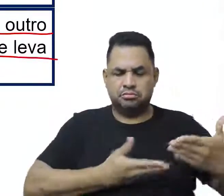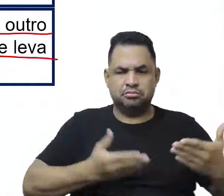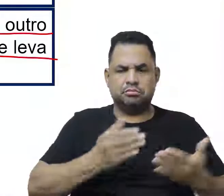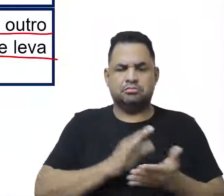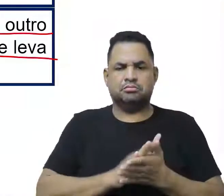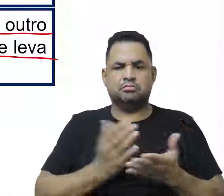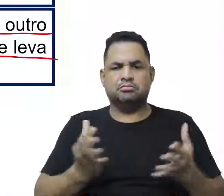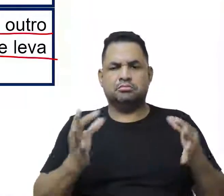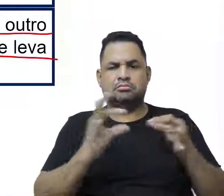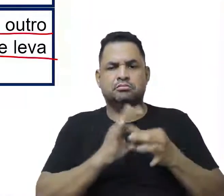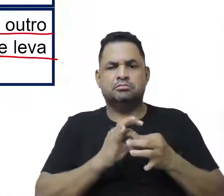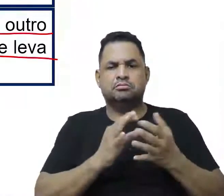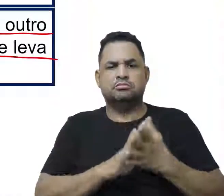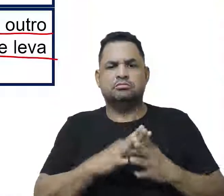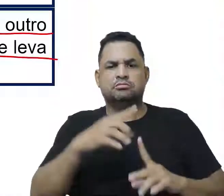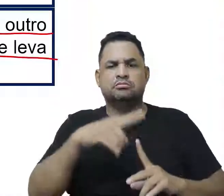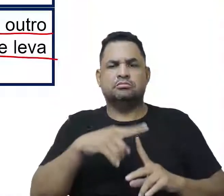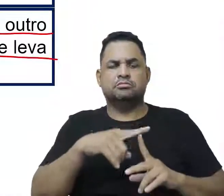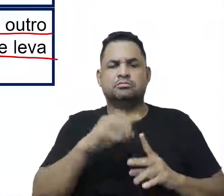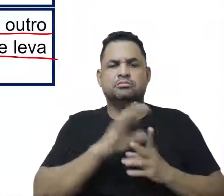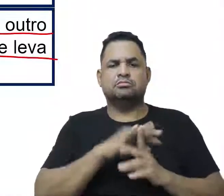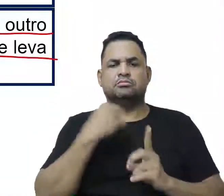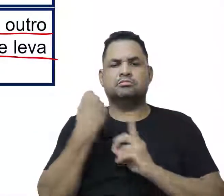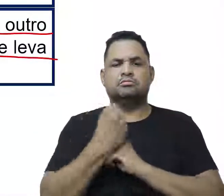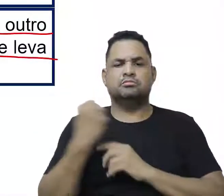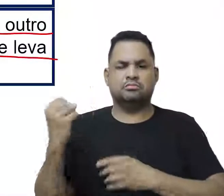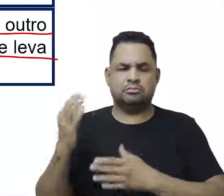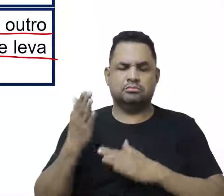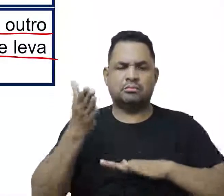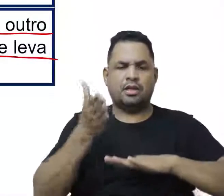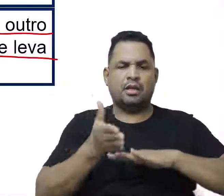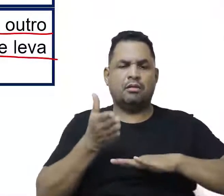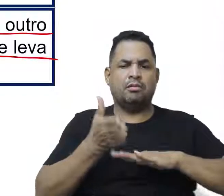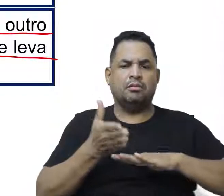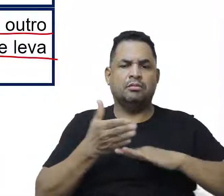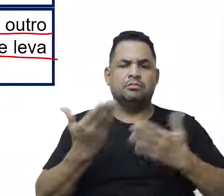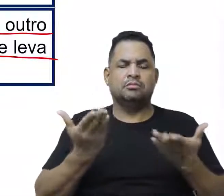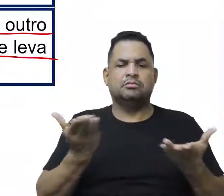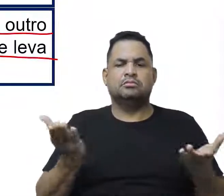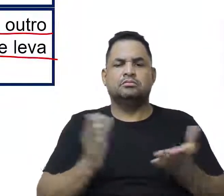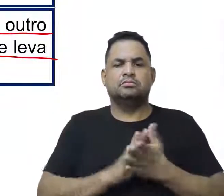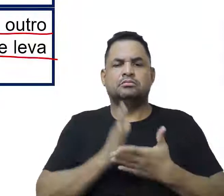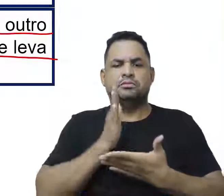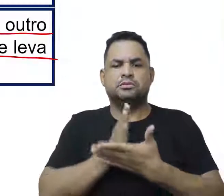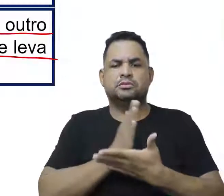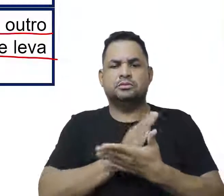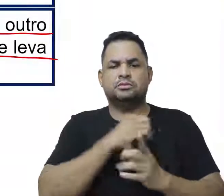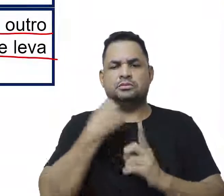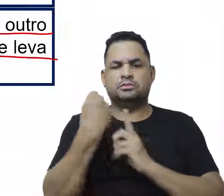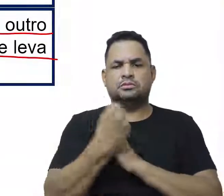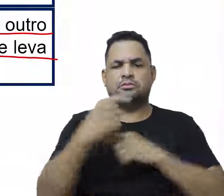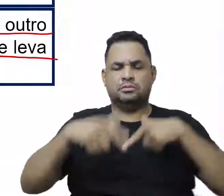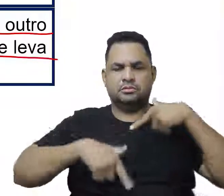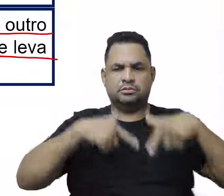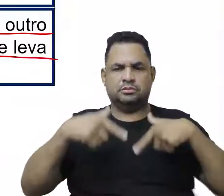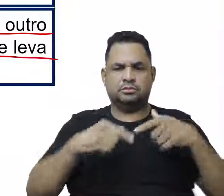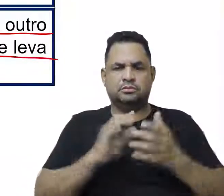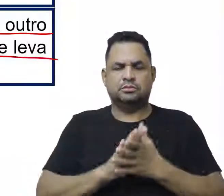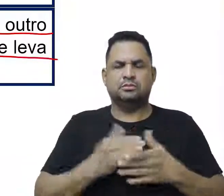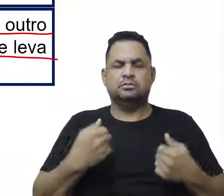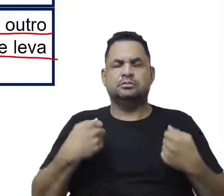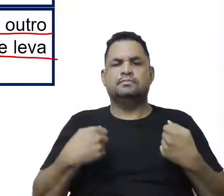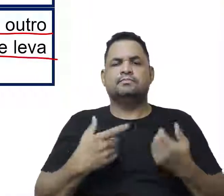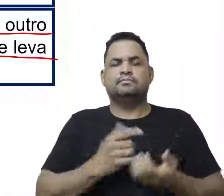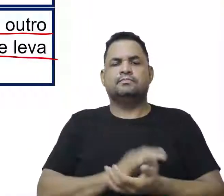a gente nesse tipo de sociedade moderna é ali a divisão social do trabalho sou eu